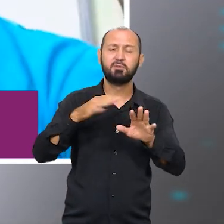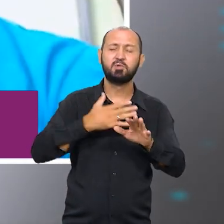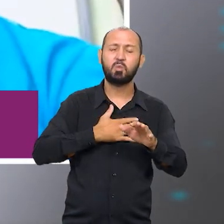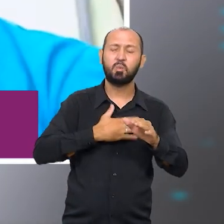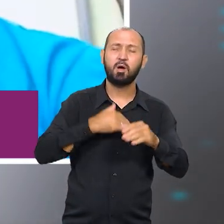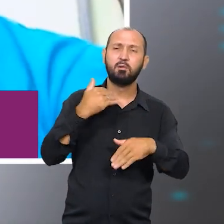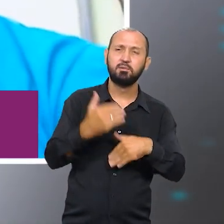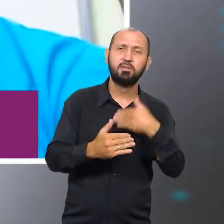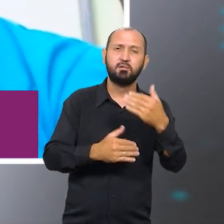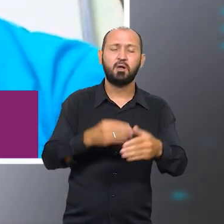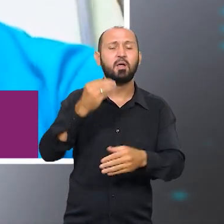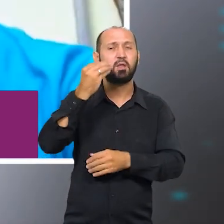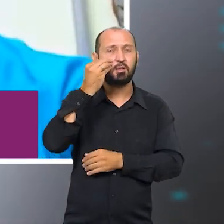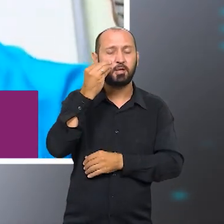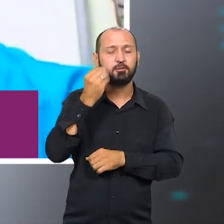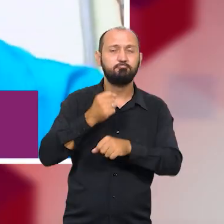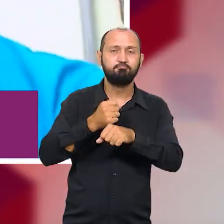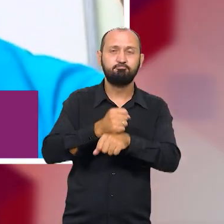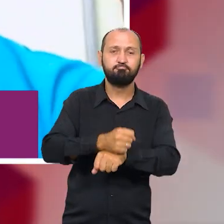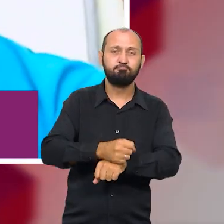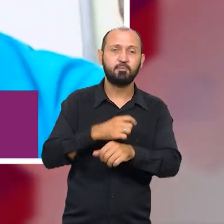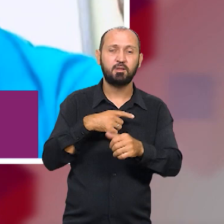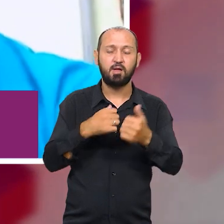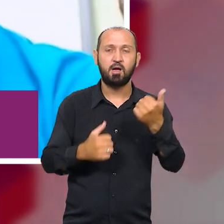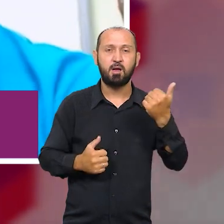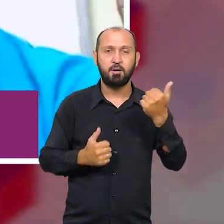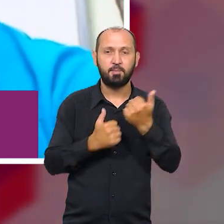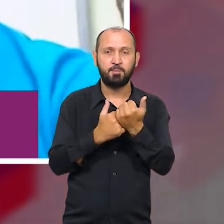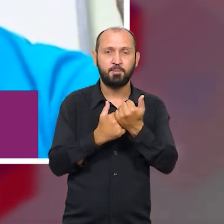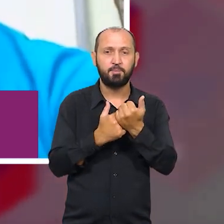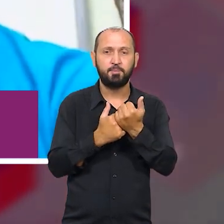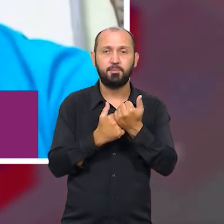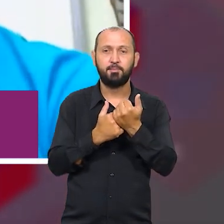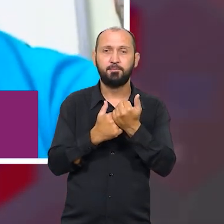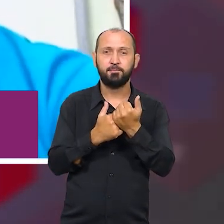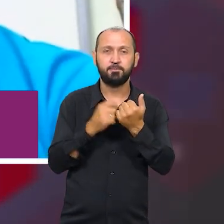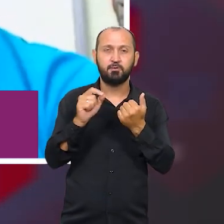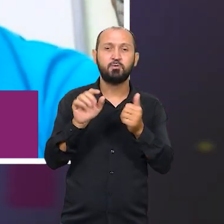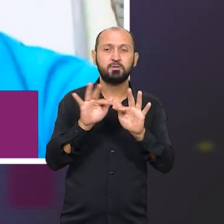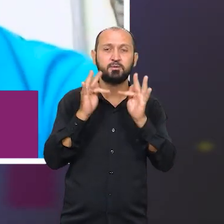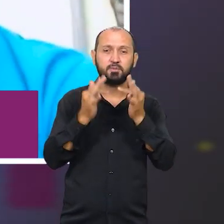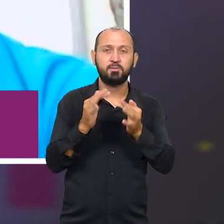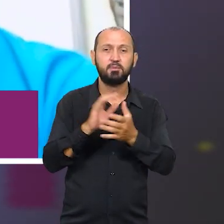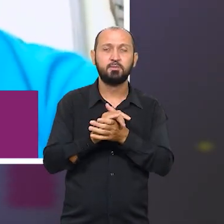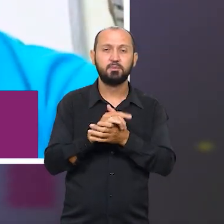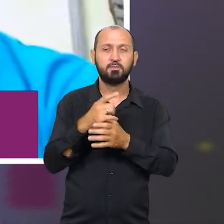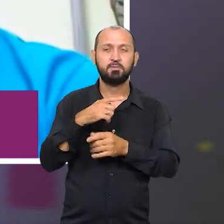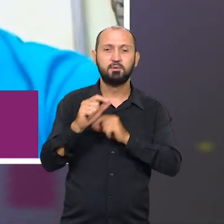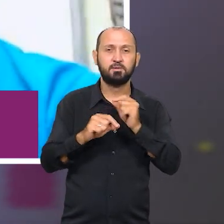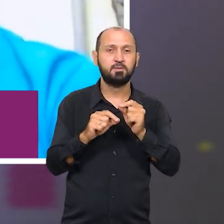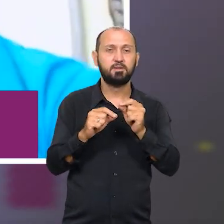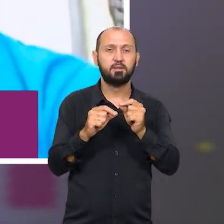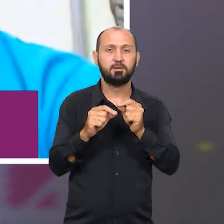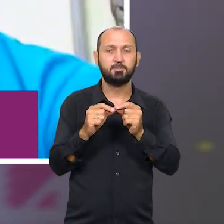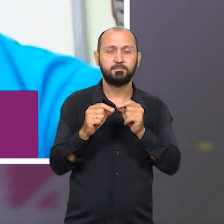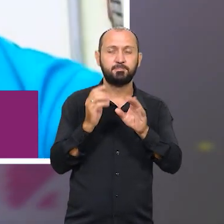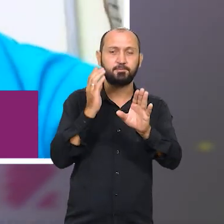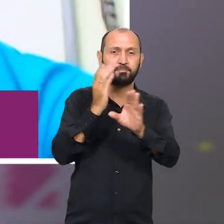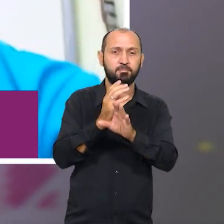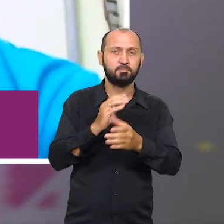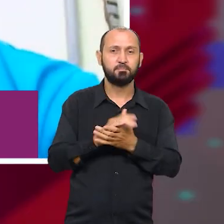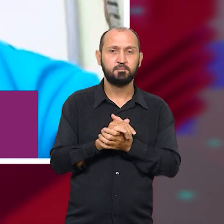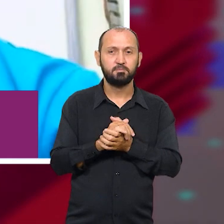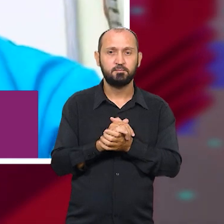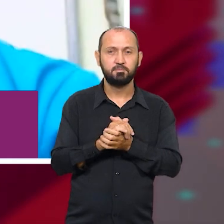insiste. Dê apoio para aquela pessoa da sua família que teve um diagnóstico. Visite, vai lá,